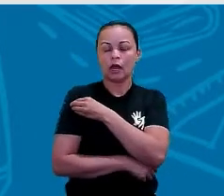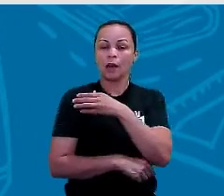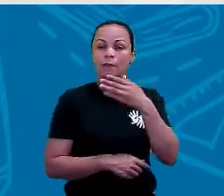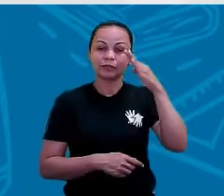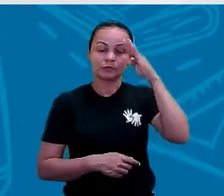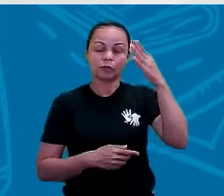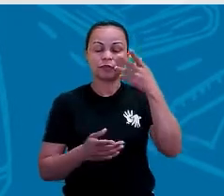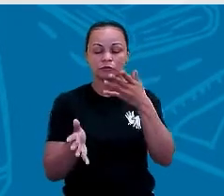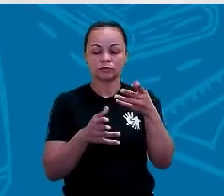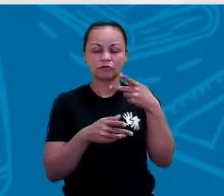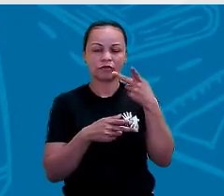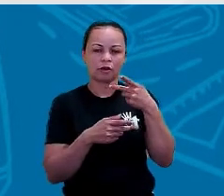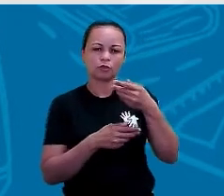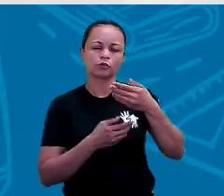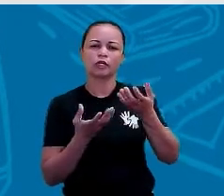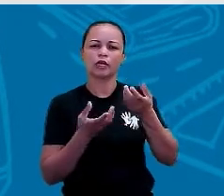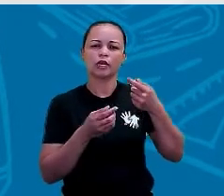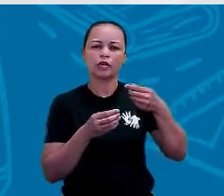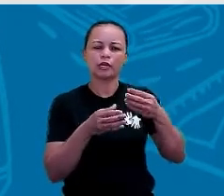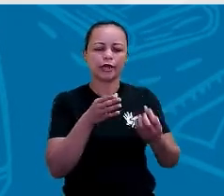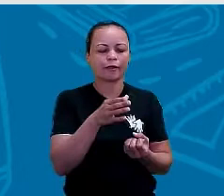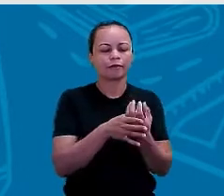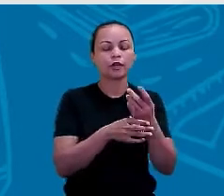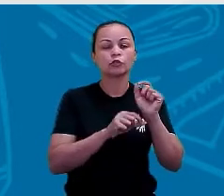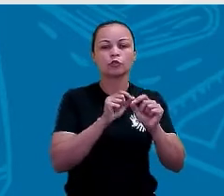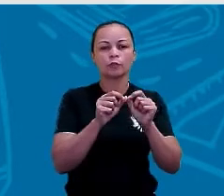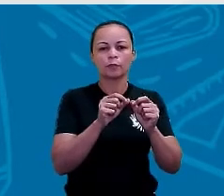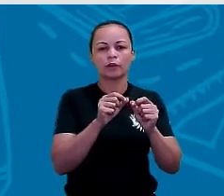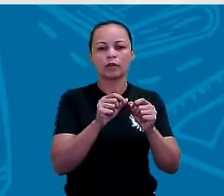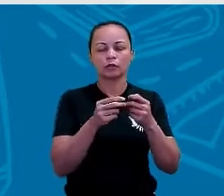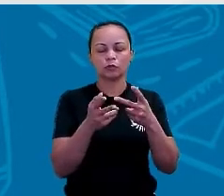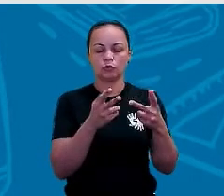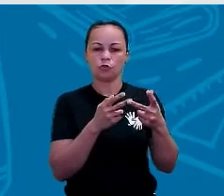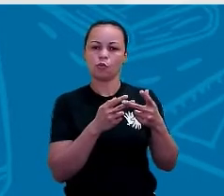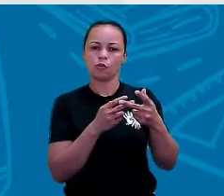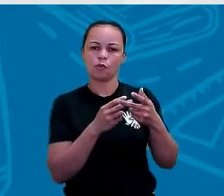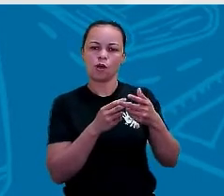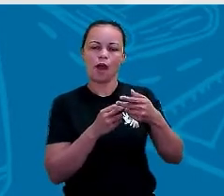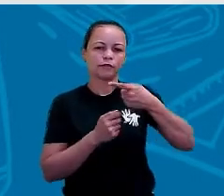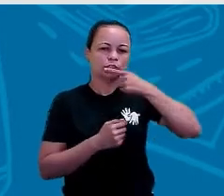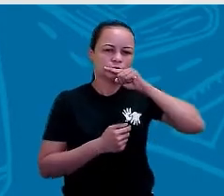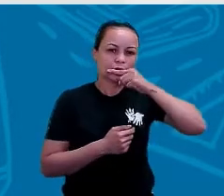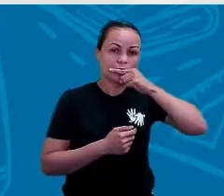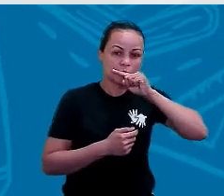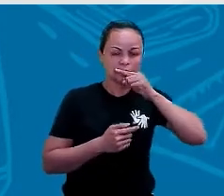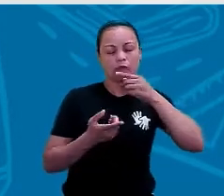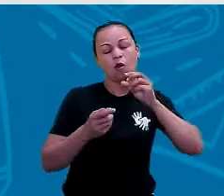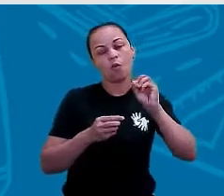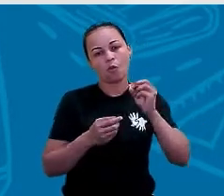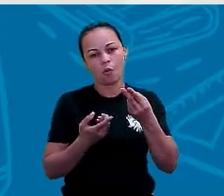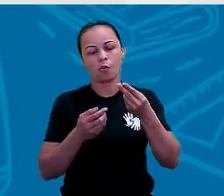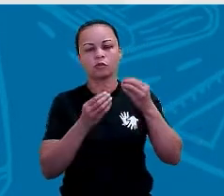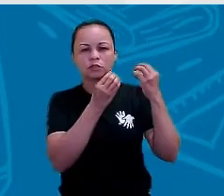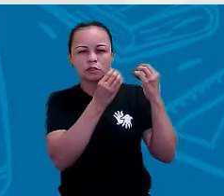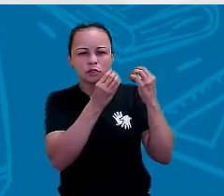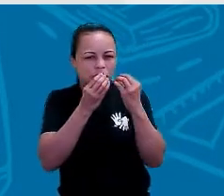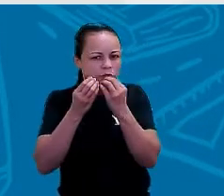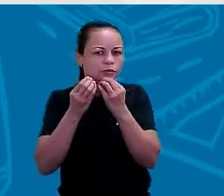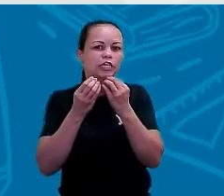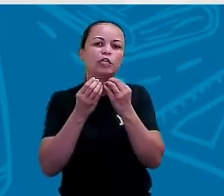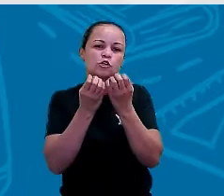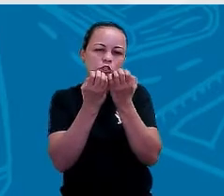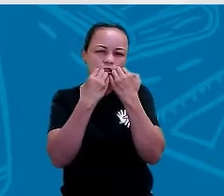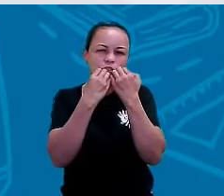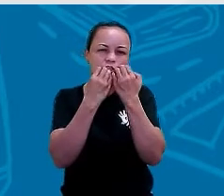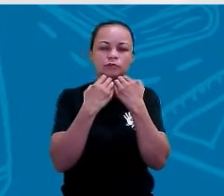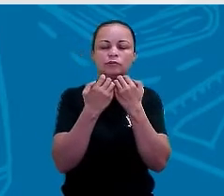ou então do milho, tá certo? Portanto, as duas plantas pelas quais se dá esse processo produtivo